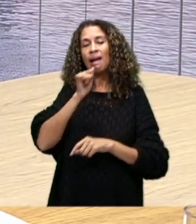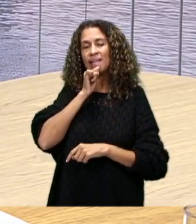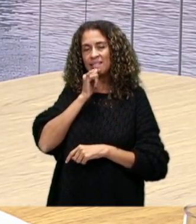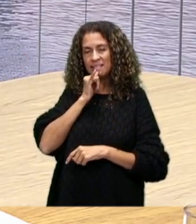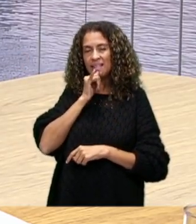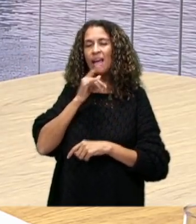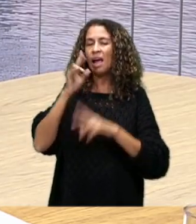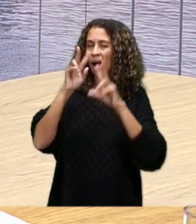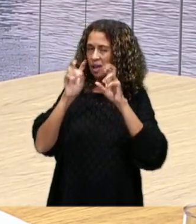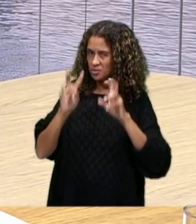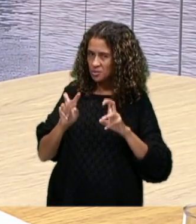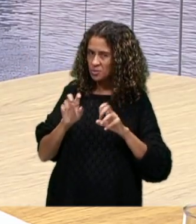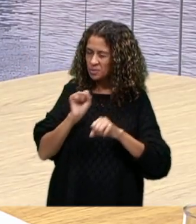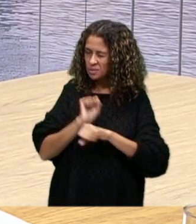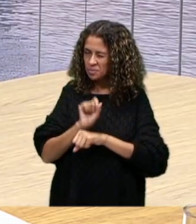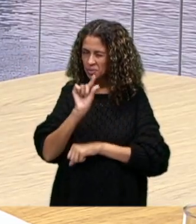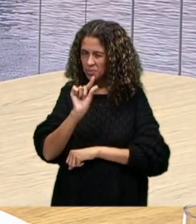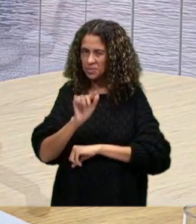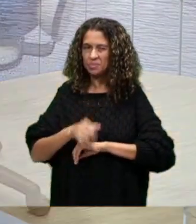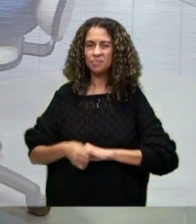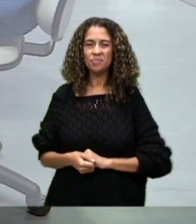conversar. É só um minutinho, a gente já volta.